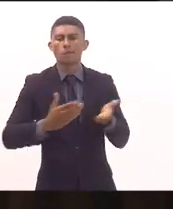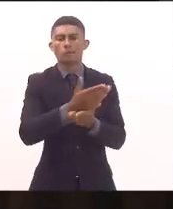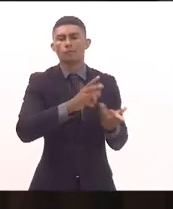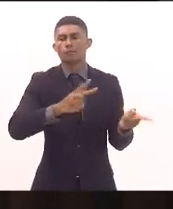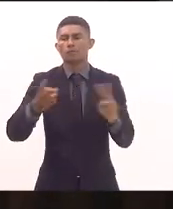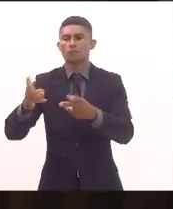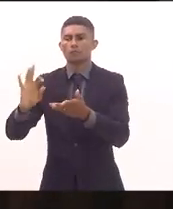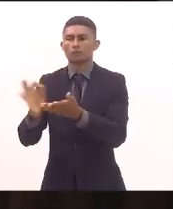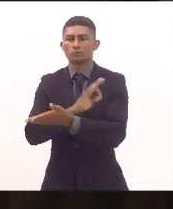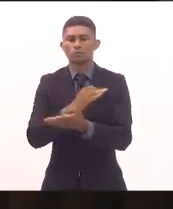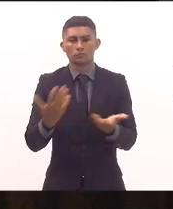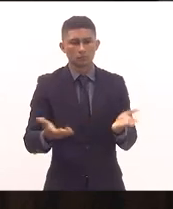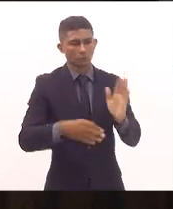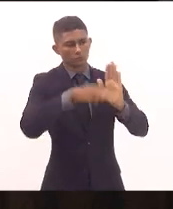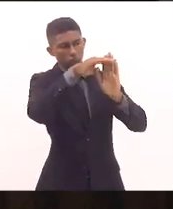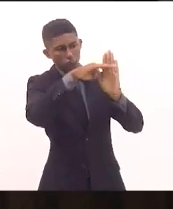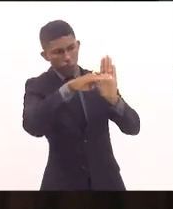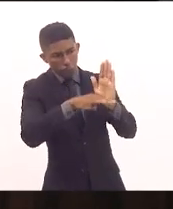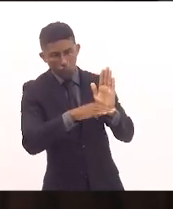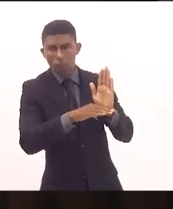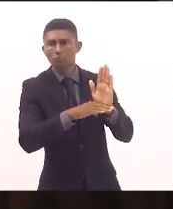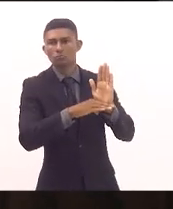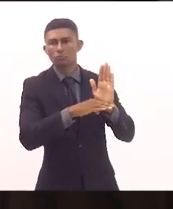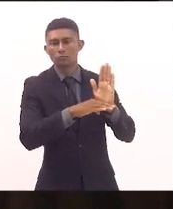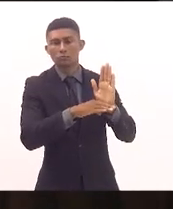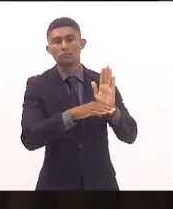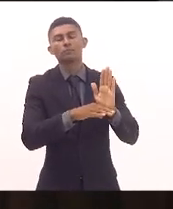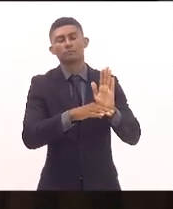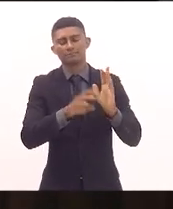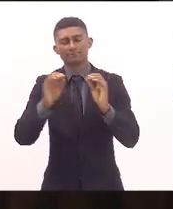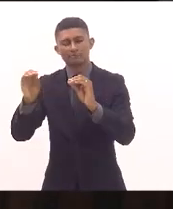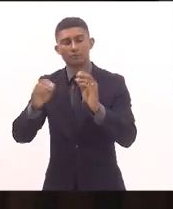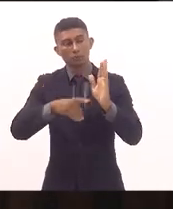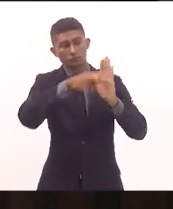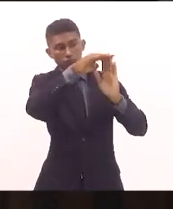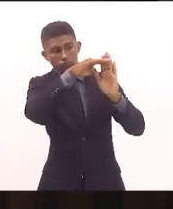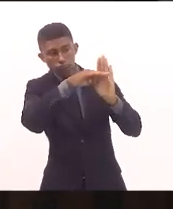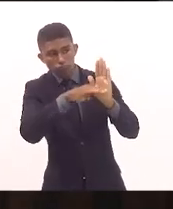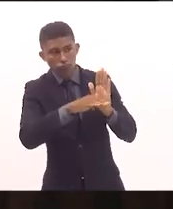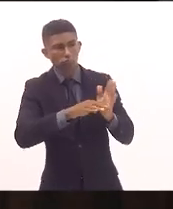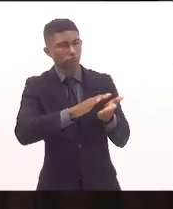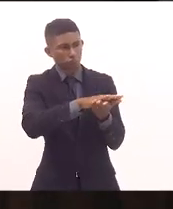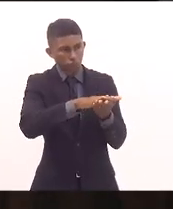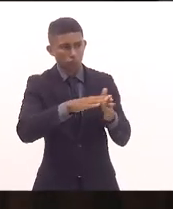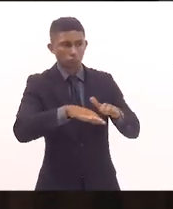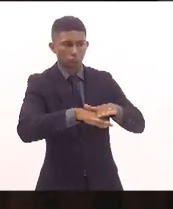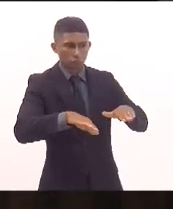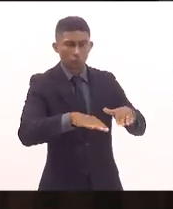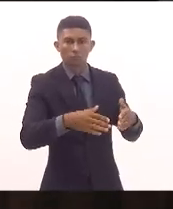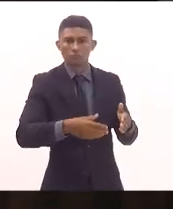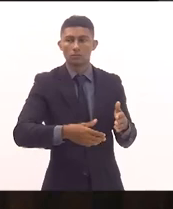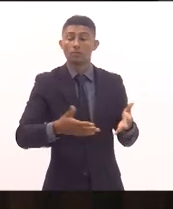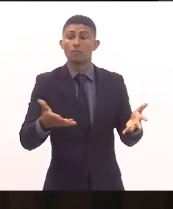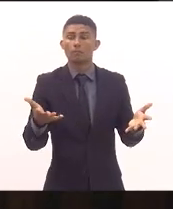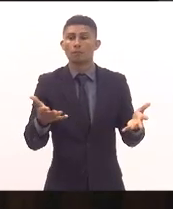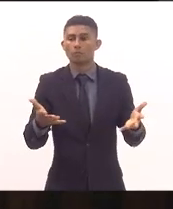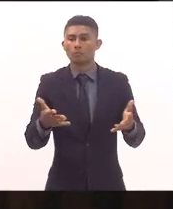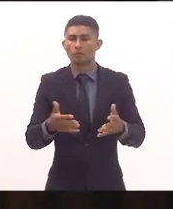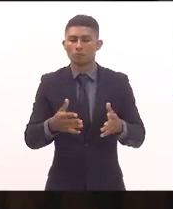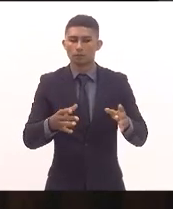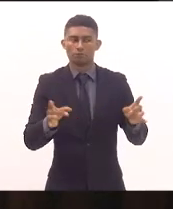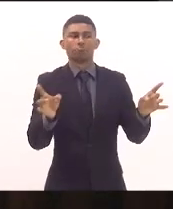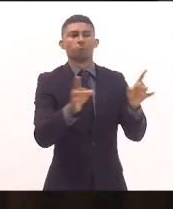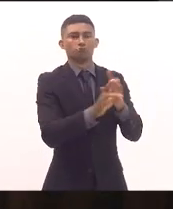autógrafo. Nada mais a tratar, vai a promulgação. Nada mais a tratar na terceira sessão extraordinária do dia. A mesma